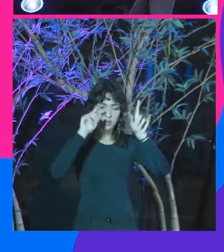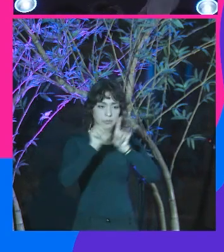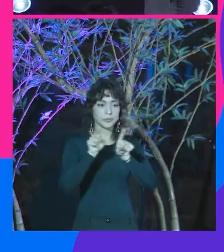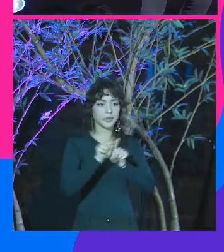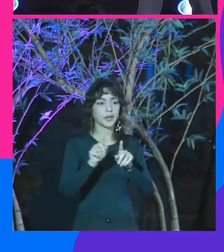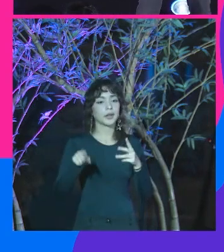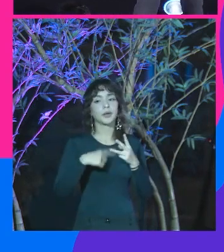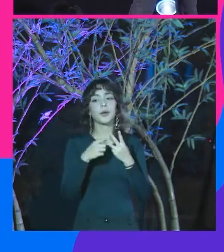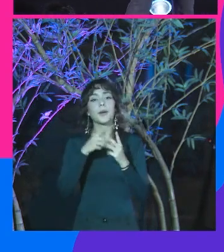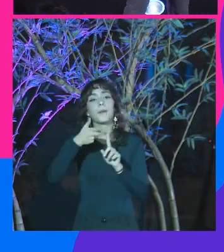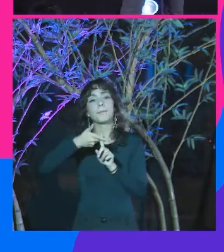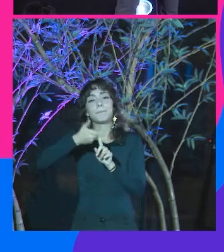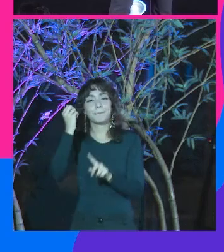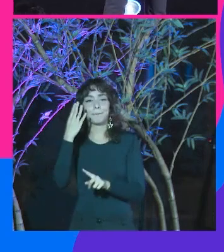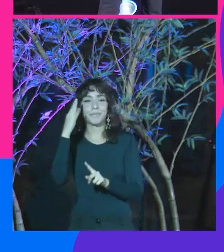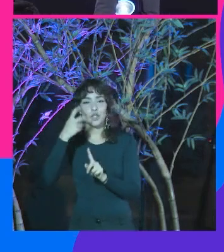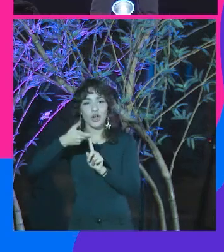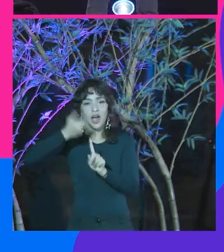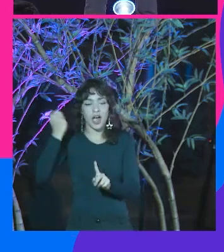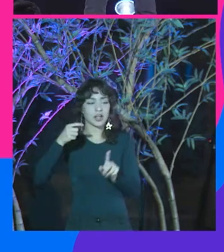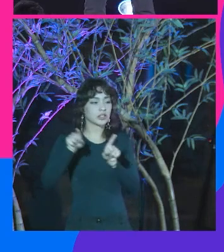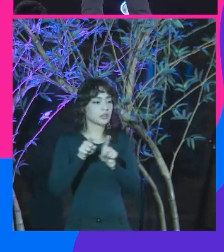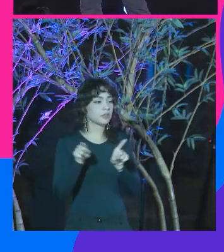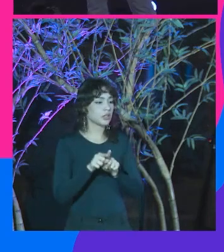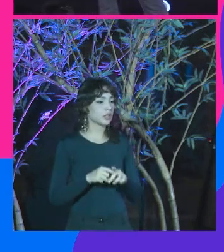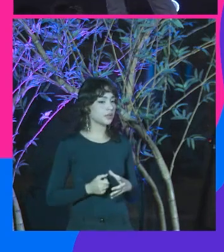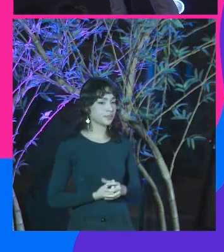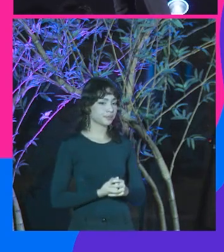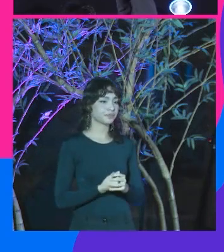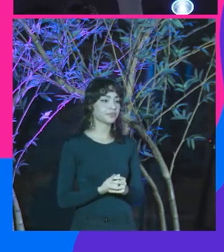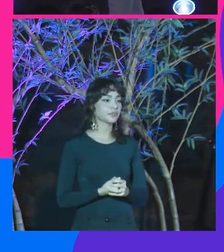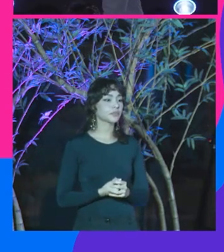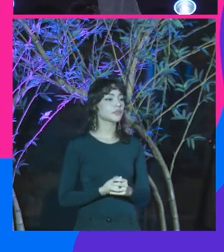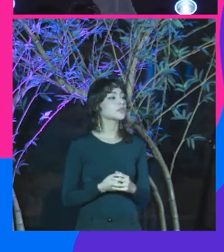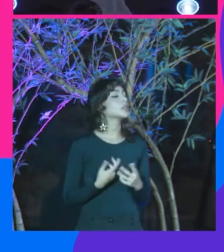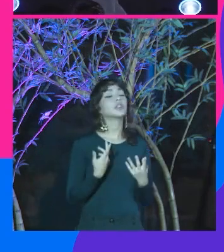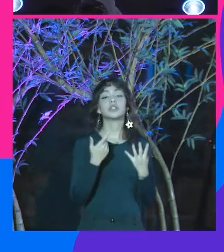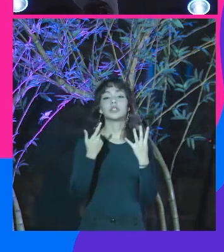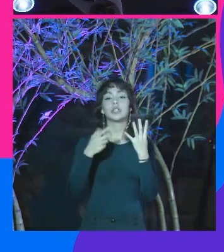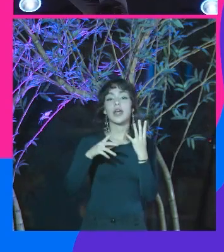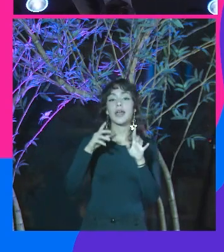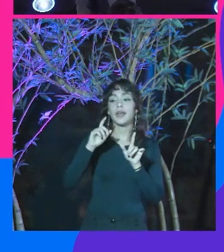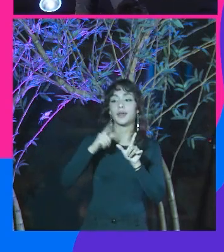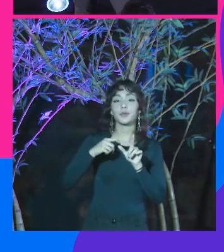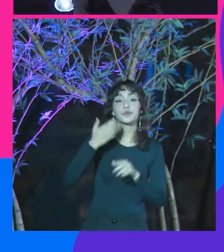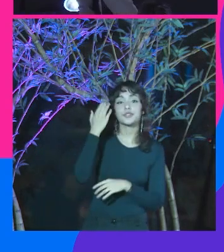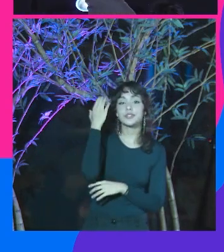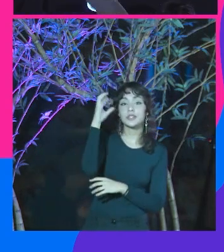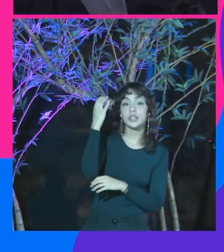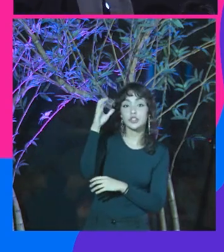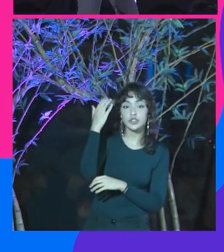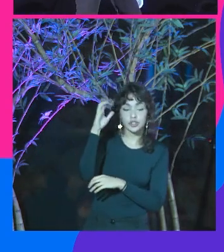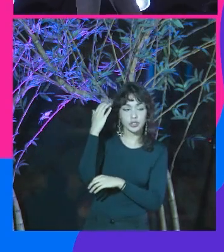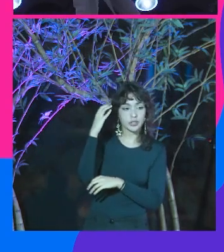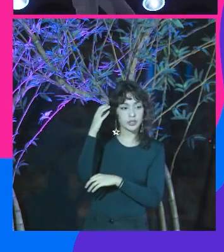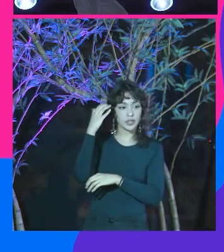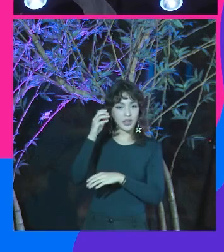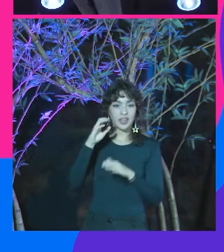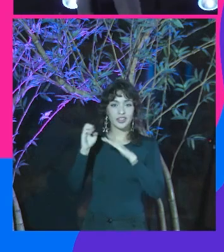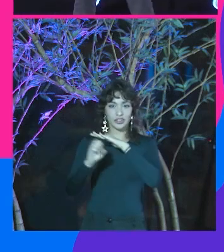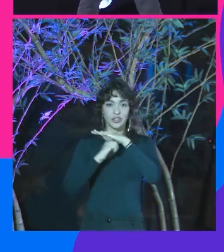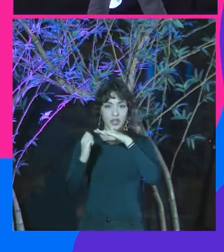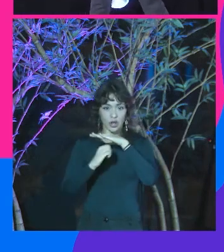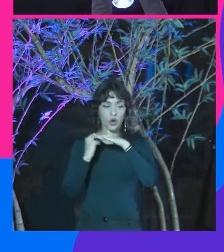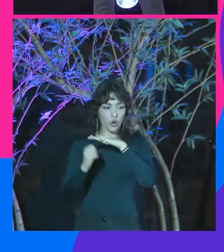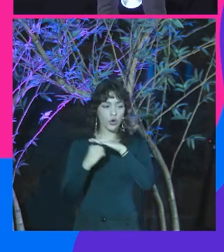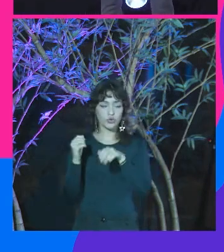Fala dos biohackers, acabei de contar para vocês. A gente fala dentro dos cientistas de negócios, uma nova profissão que trabalha junto do cientista